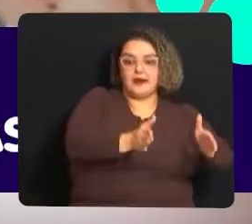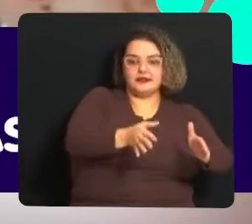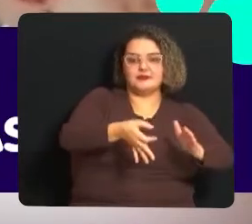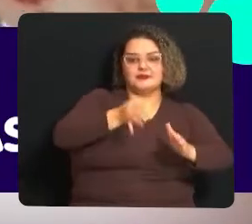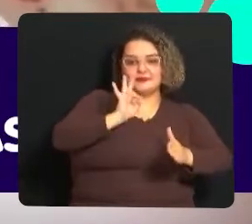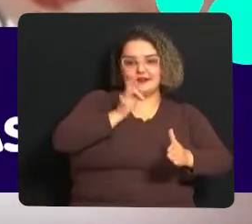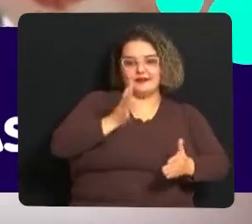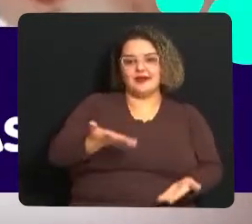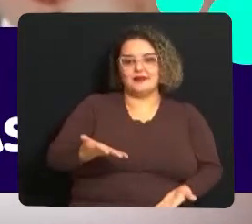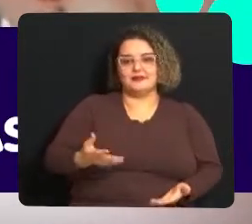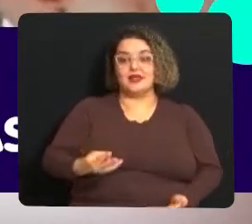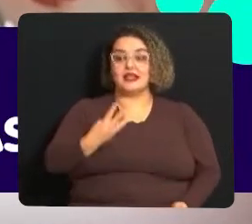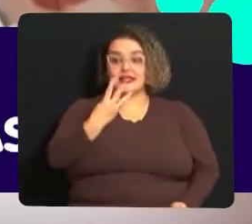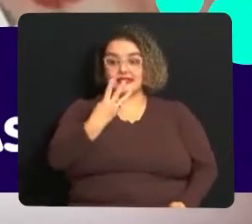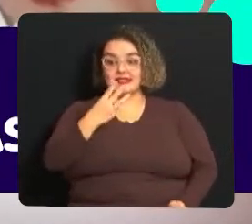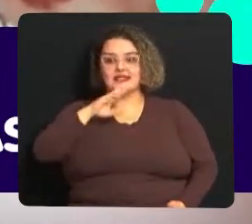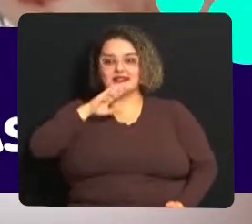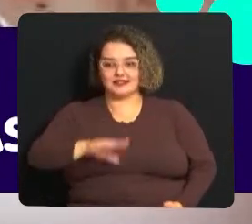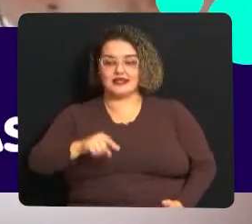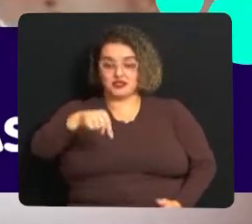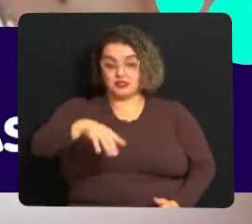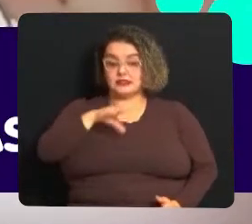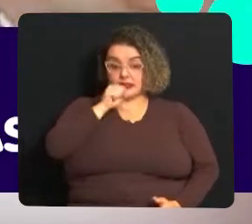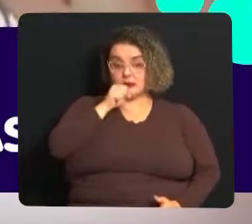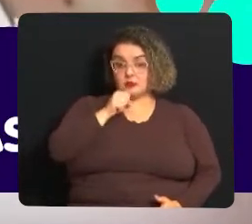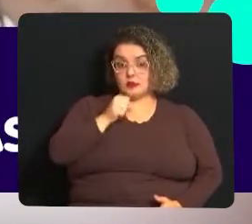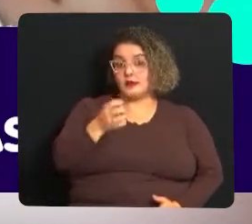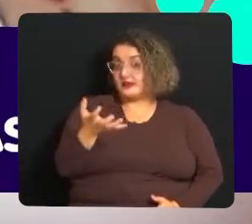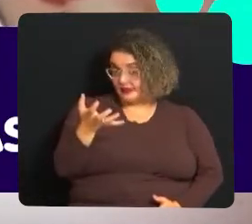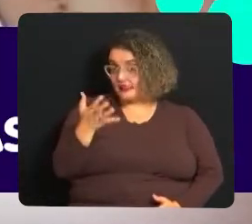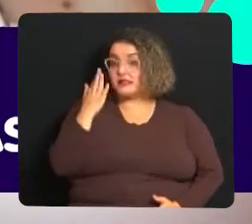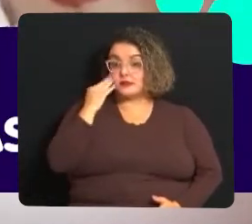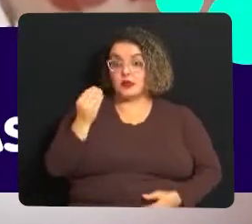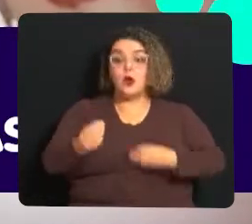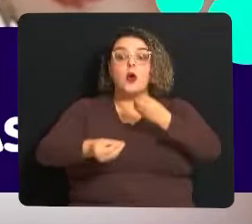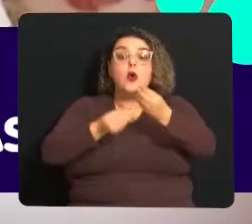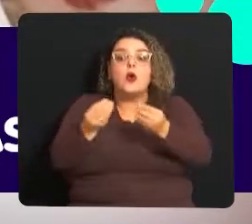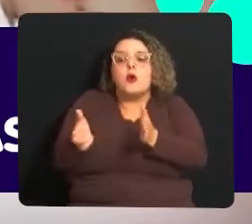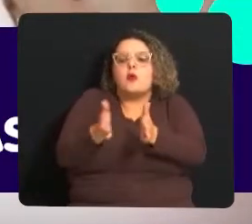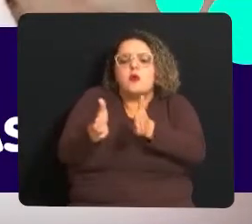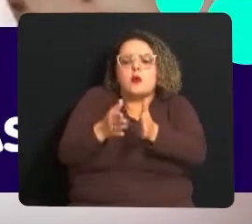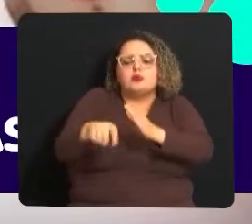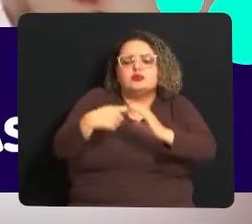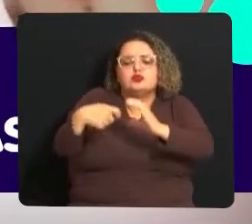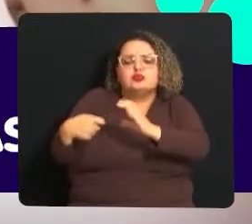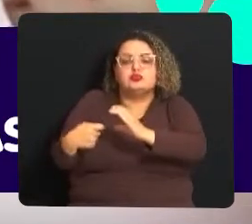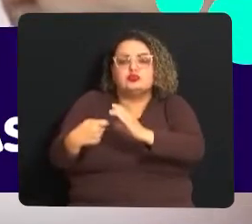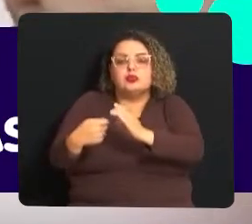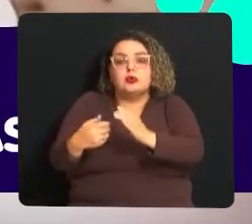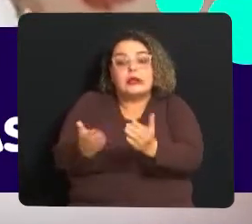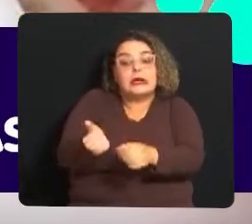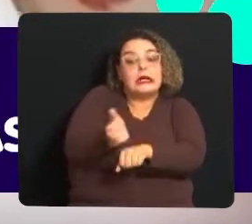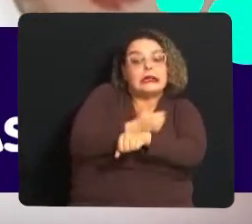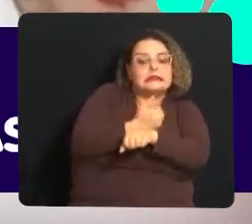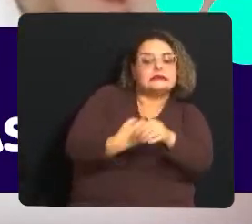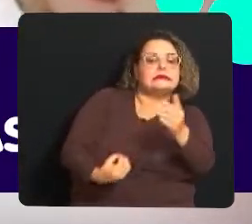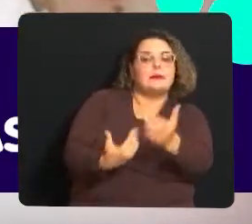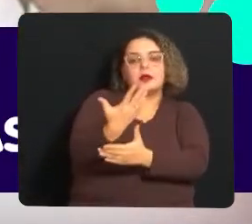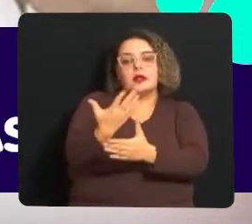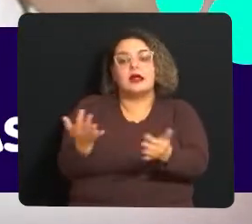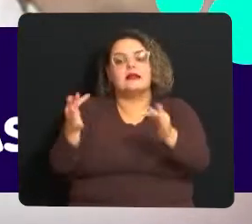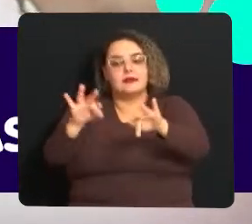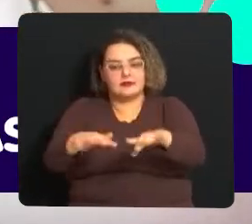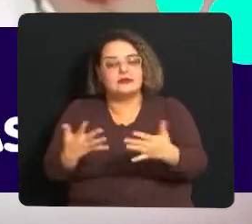sábado, a partir das 3 horas da tarde. Então, se você quiser saber como fazer um curta desde a pré-produção